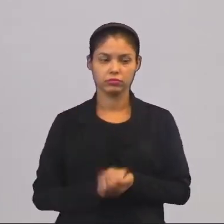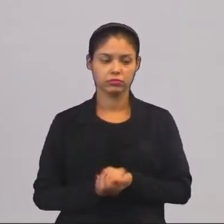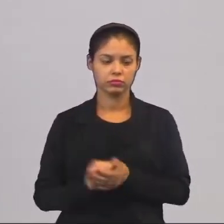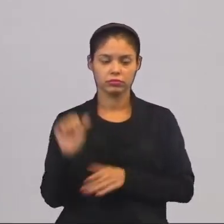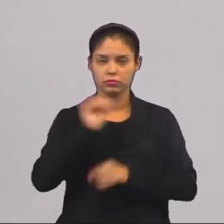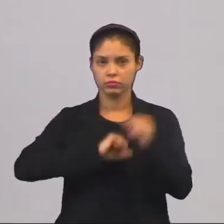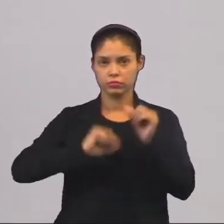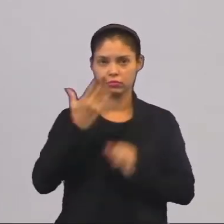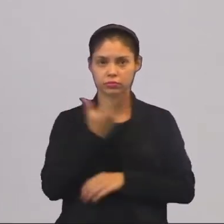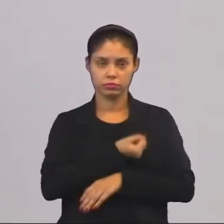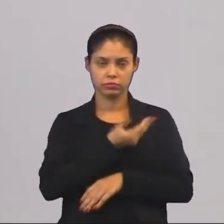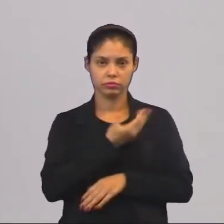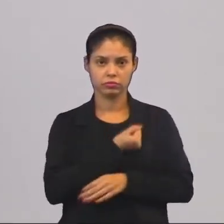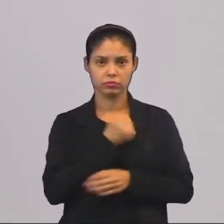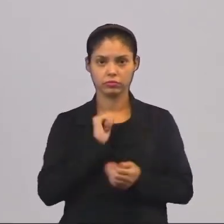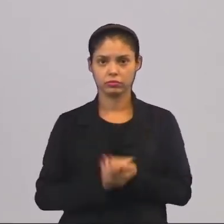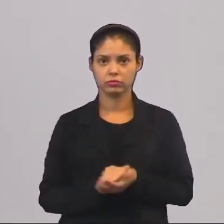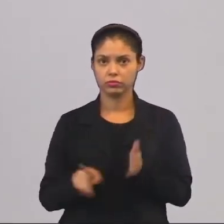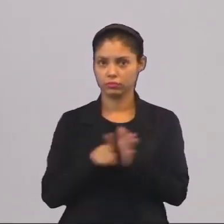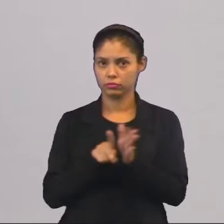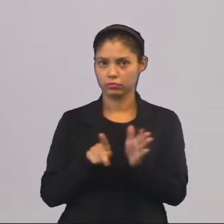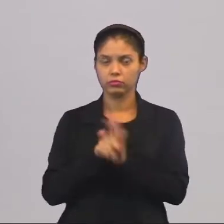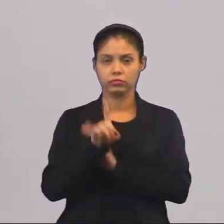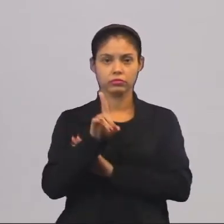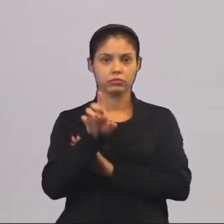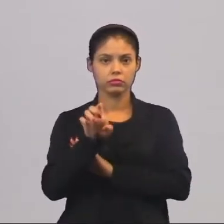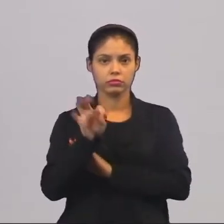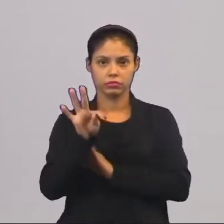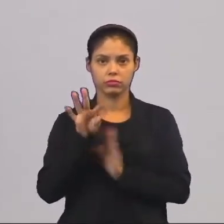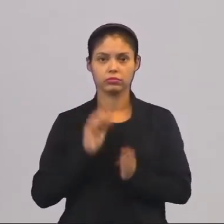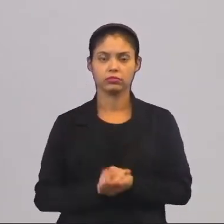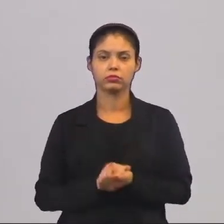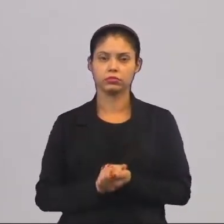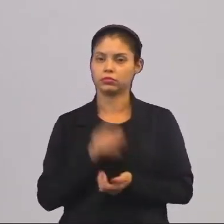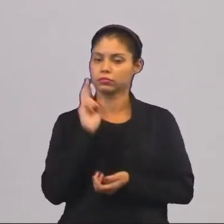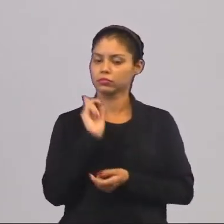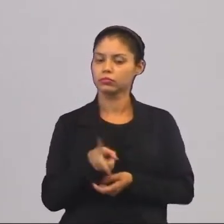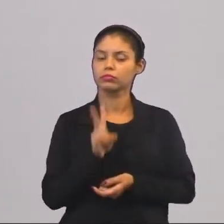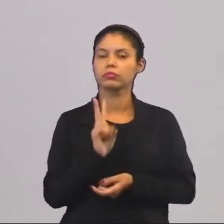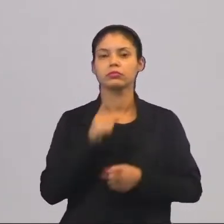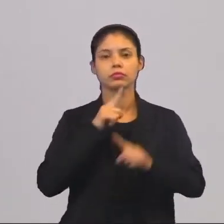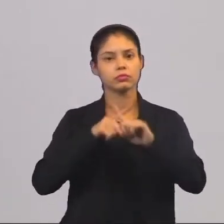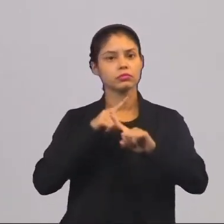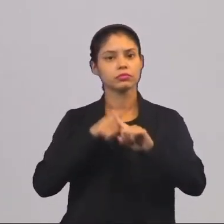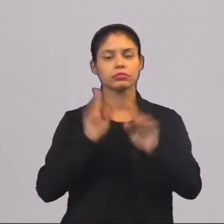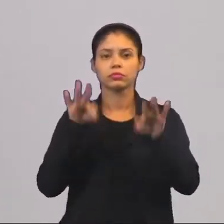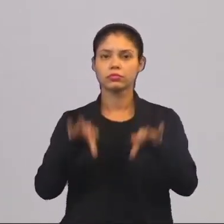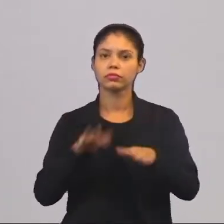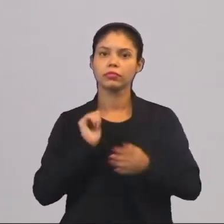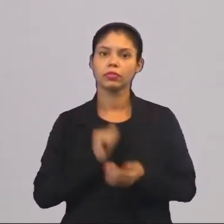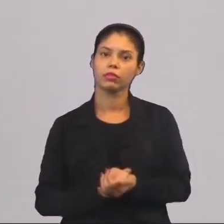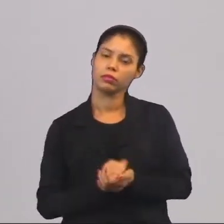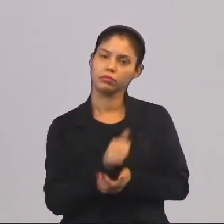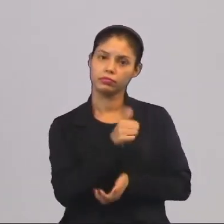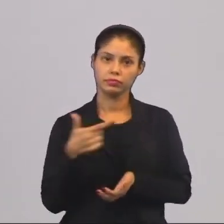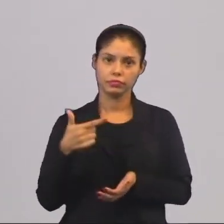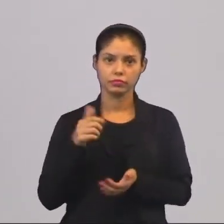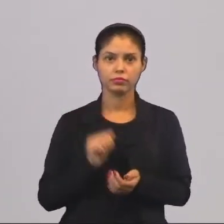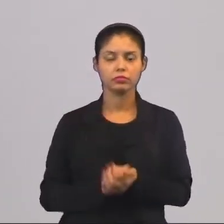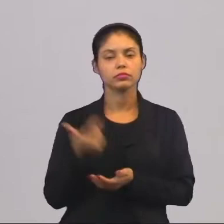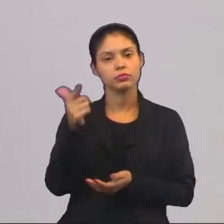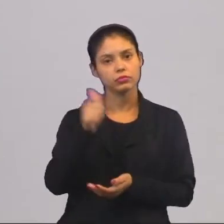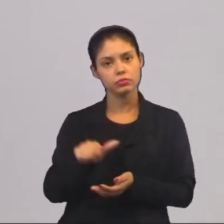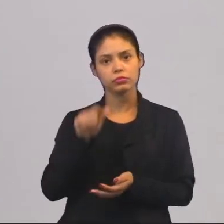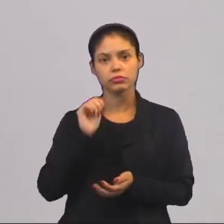trocar a numeração, tá, do determinante, a mesma multiplicação no final vai ser igual a 12 de